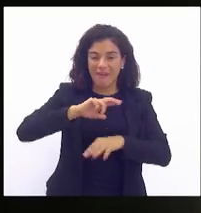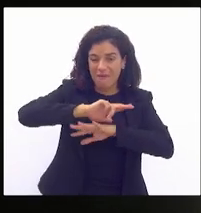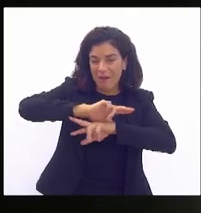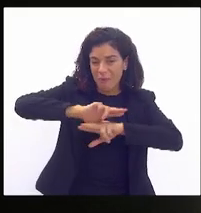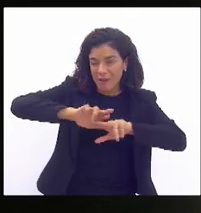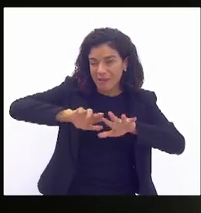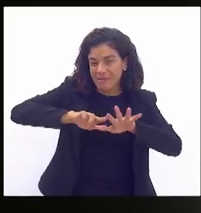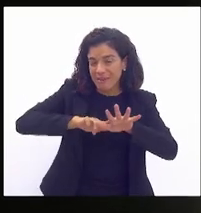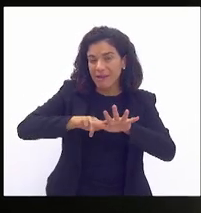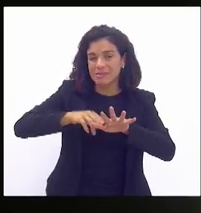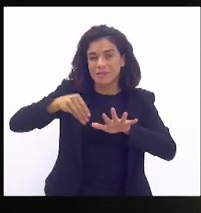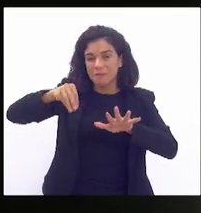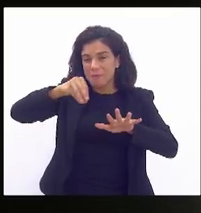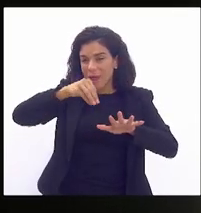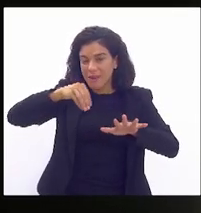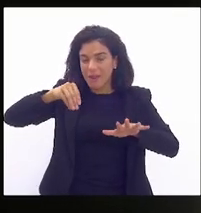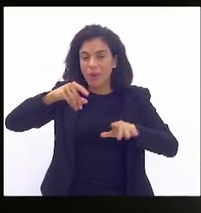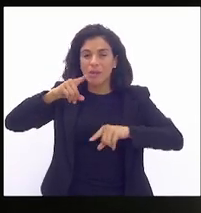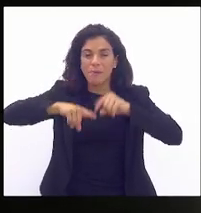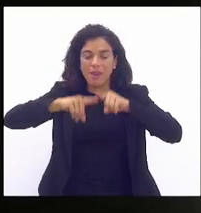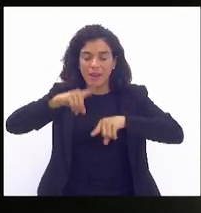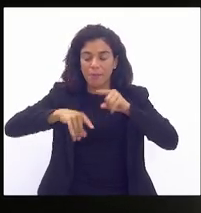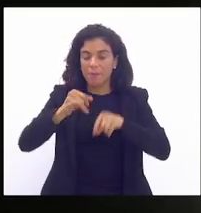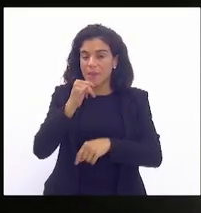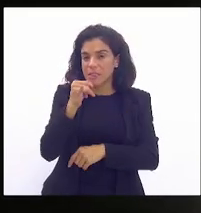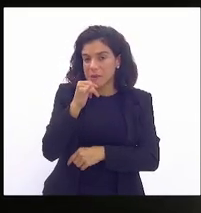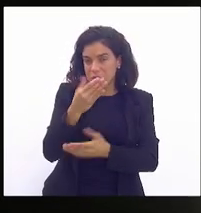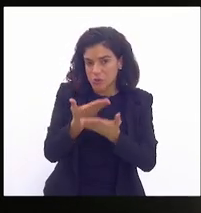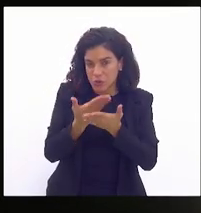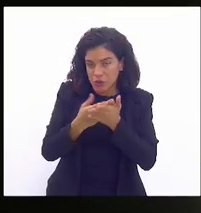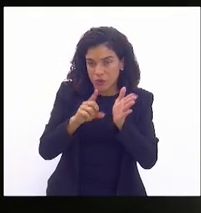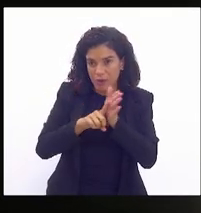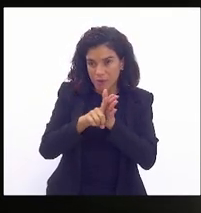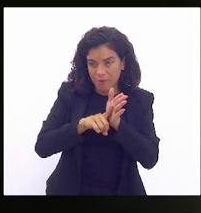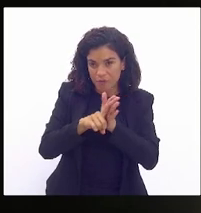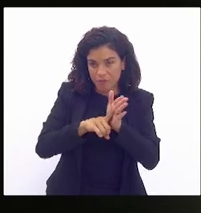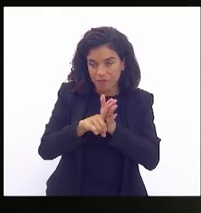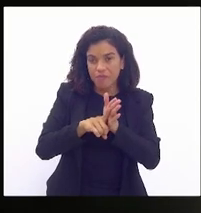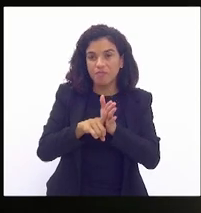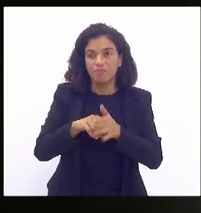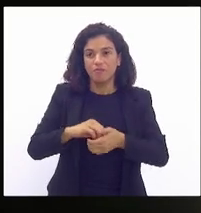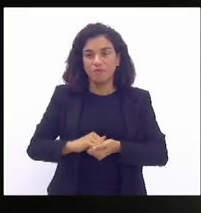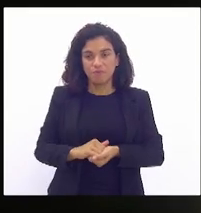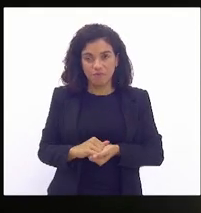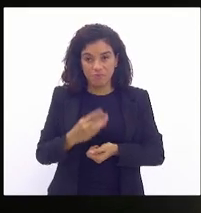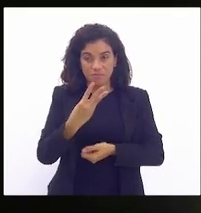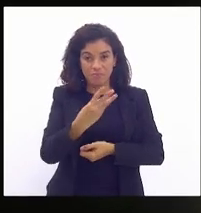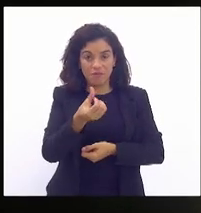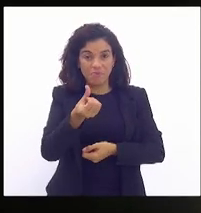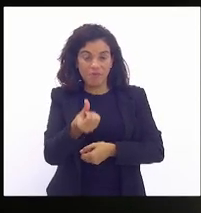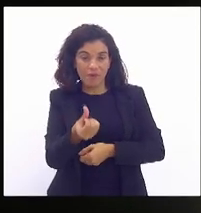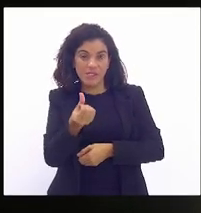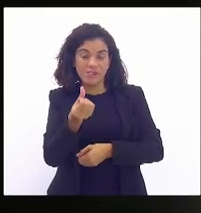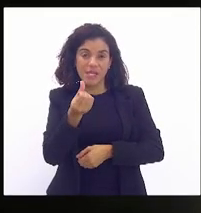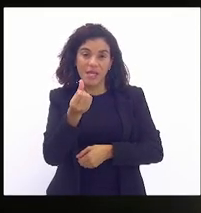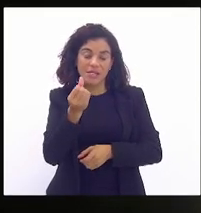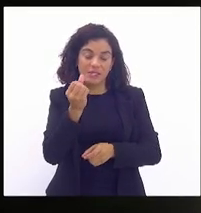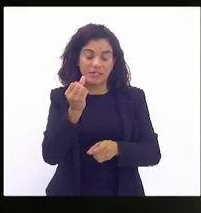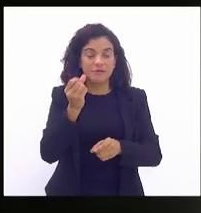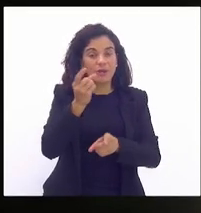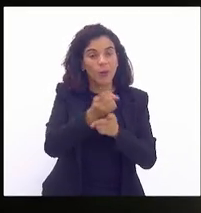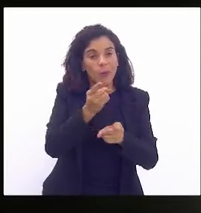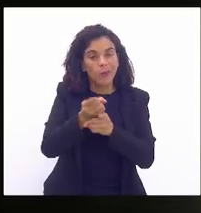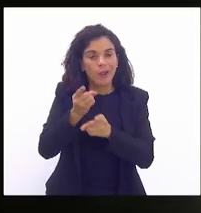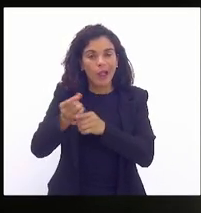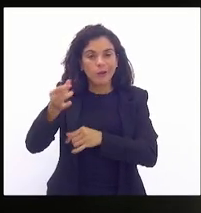infinita de partículas e elementos. Por exemplo, no estudo de Airaud et al., 36 elementos químicos foram encontrados nesse tipo